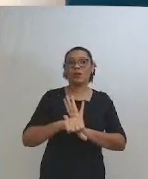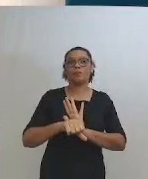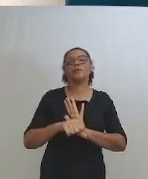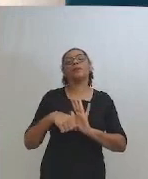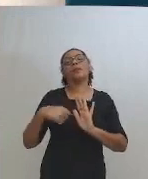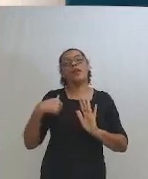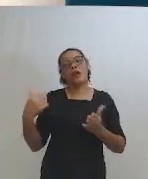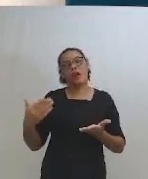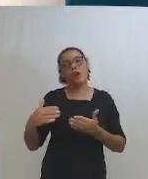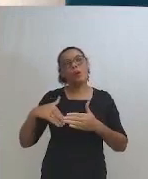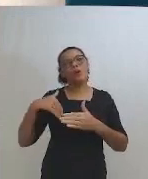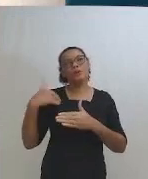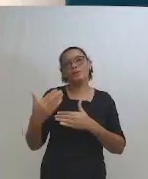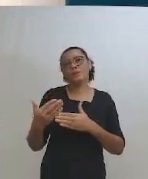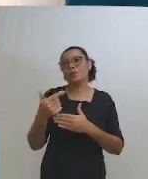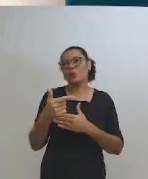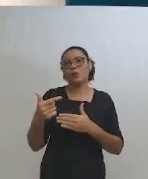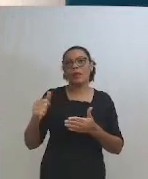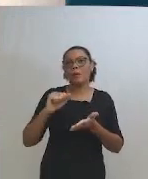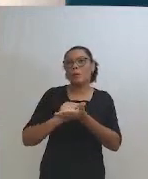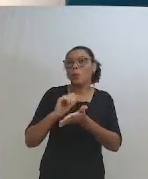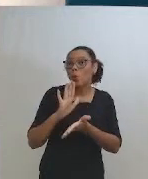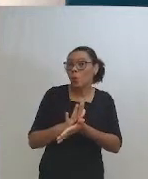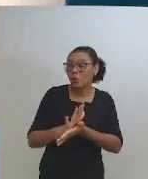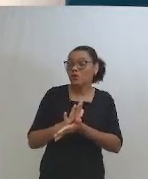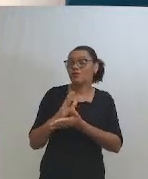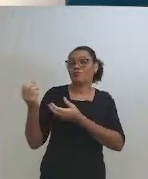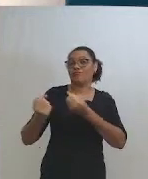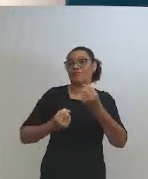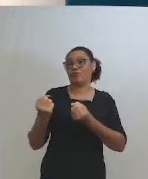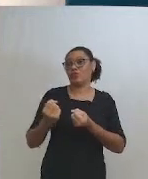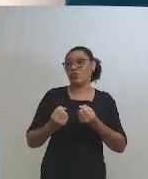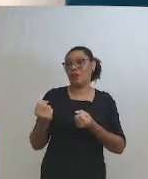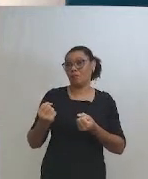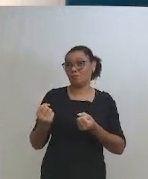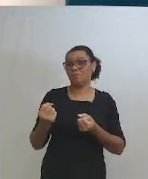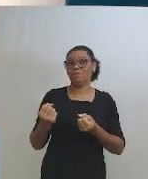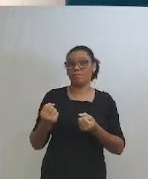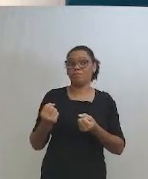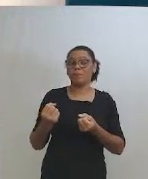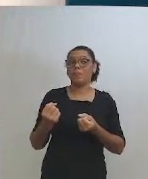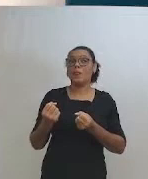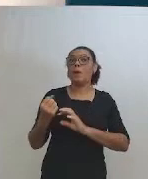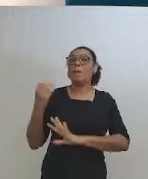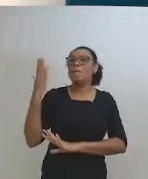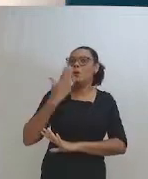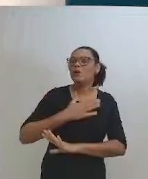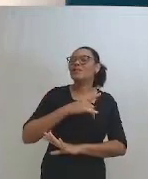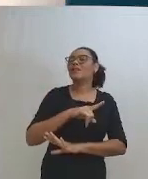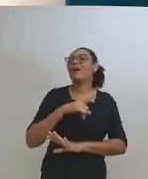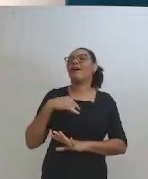tem multa nem de trânsito para mostrar o comprometimento dele com os valores jurídicos.